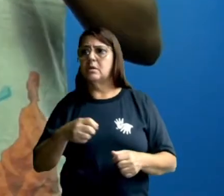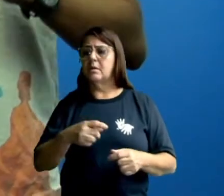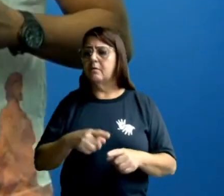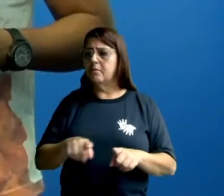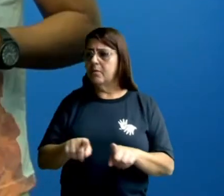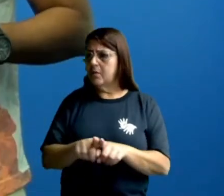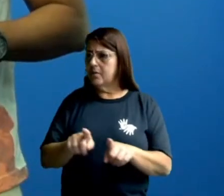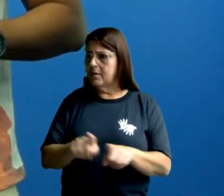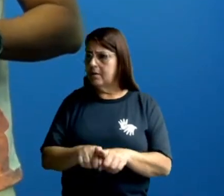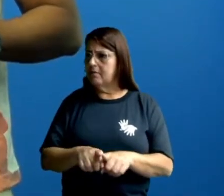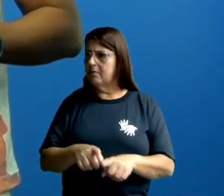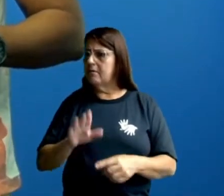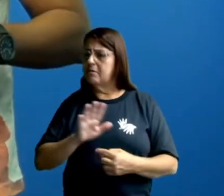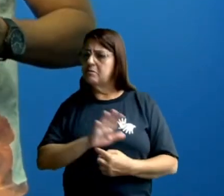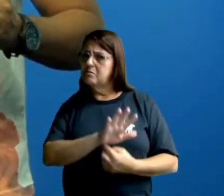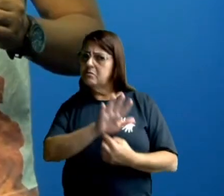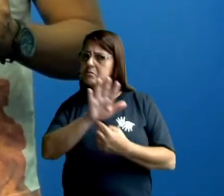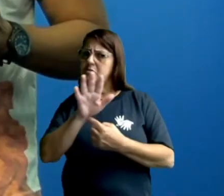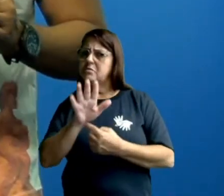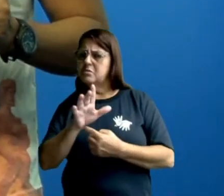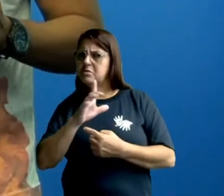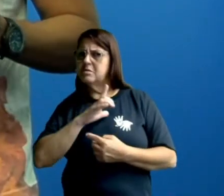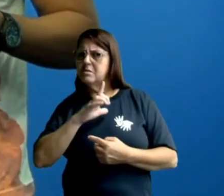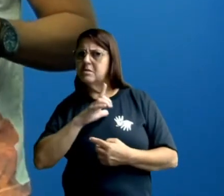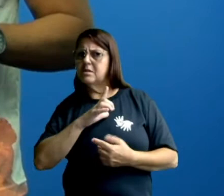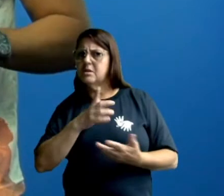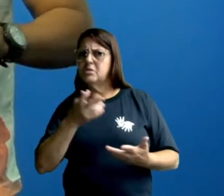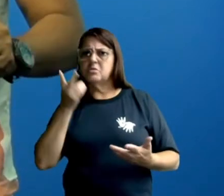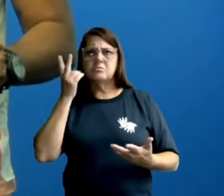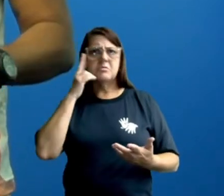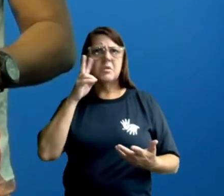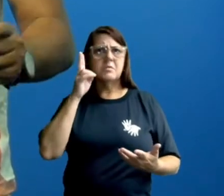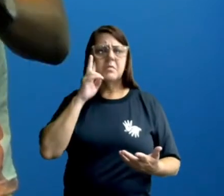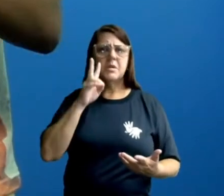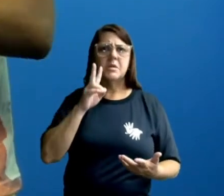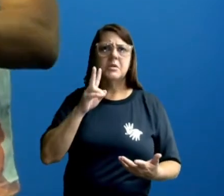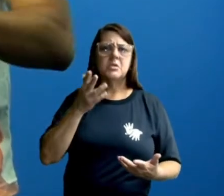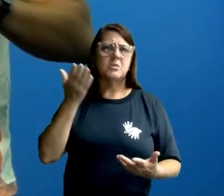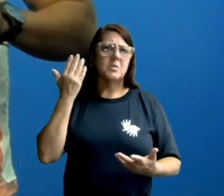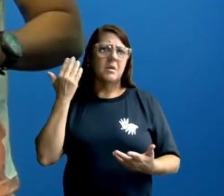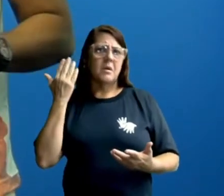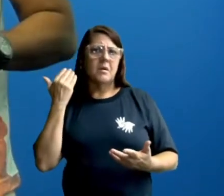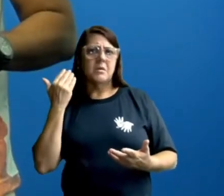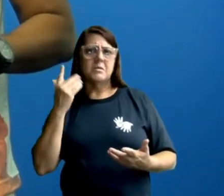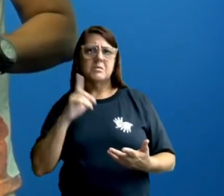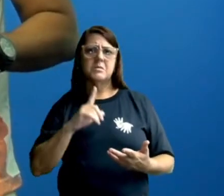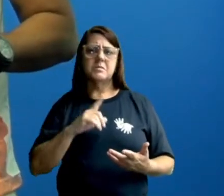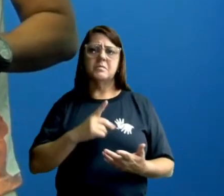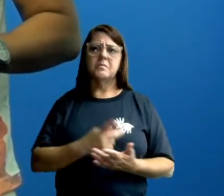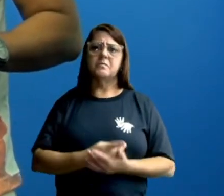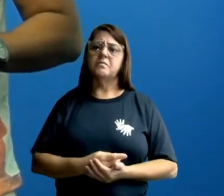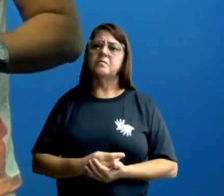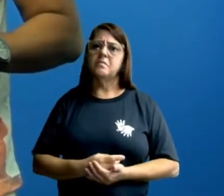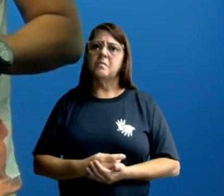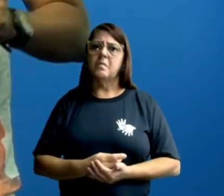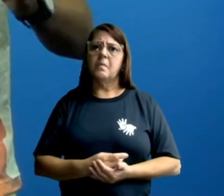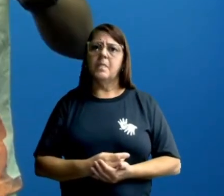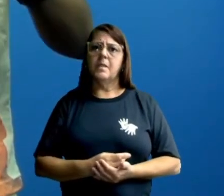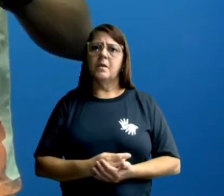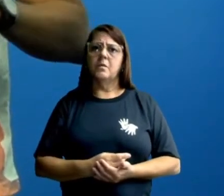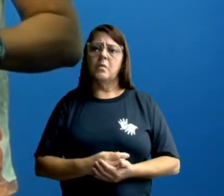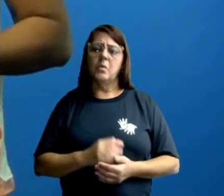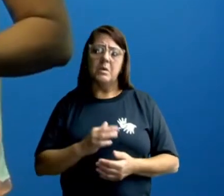nos trazer para falar um pouco sobre o Holocausto, que posteriormente vai ser uma